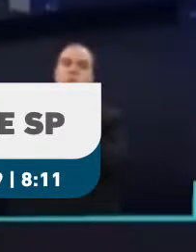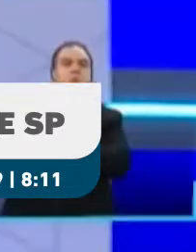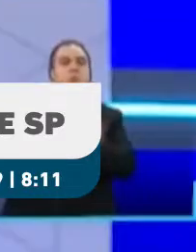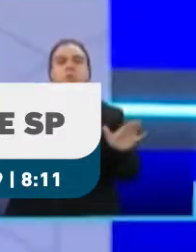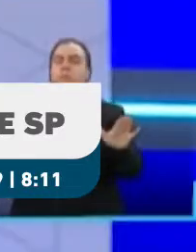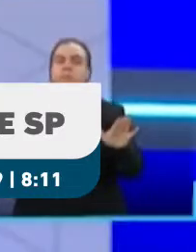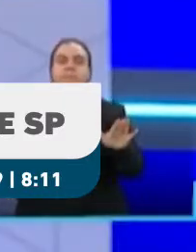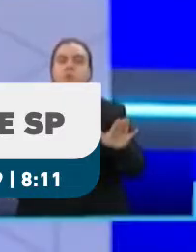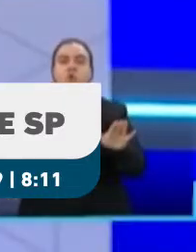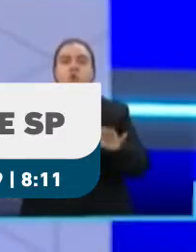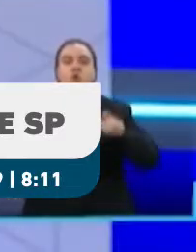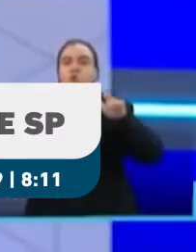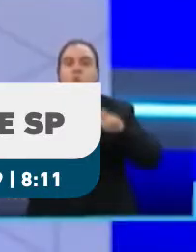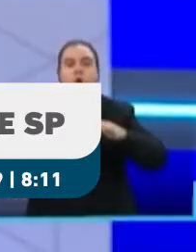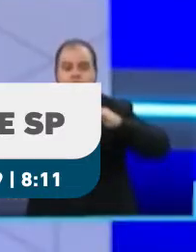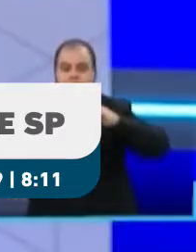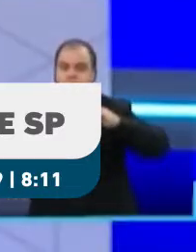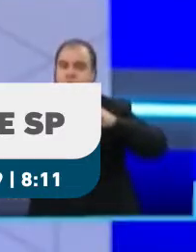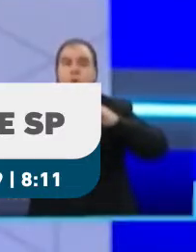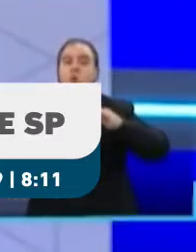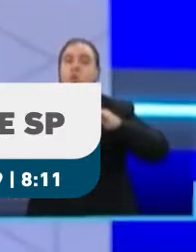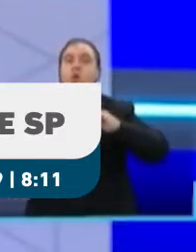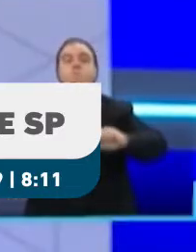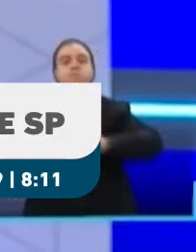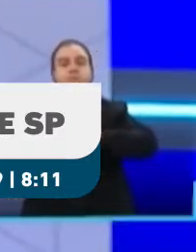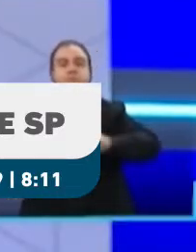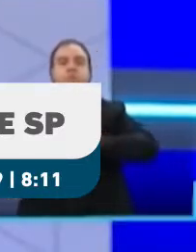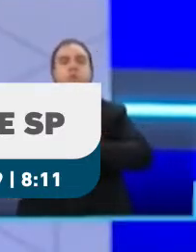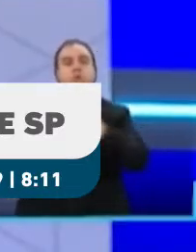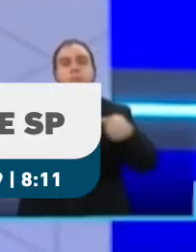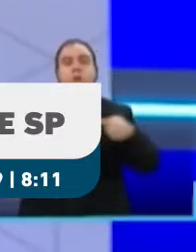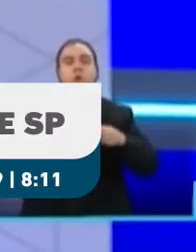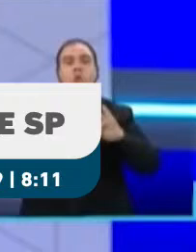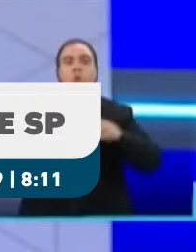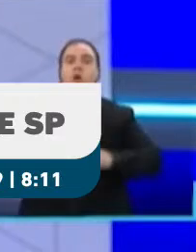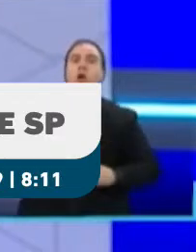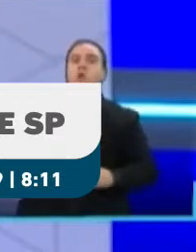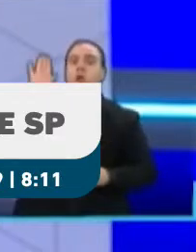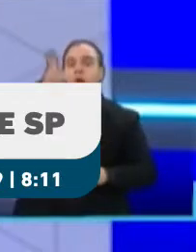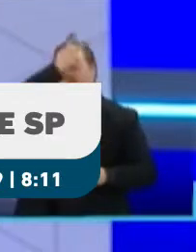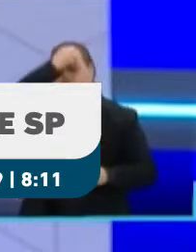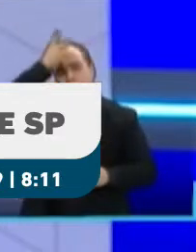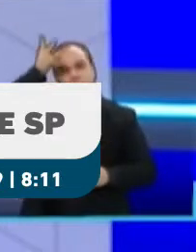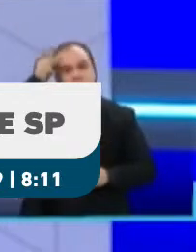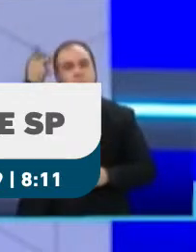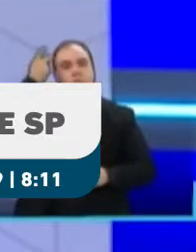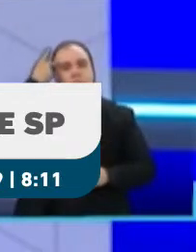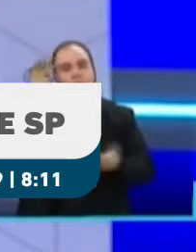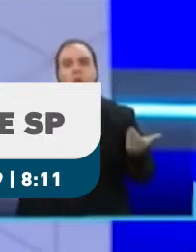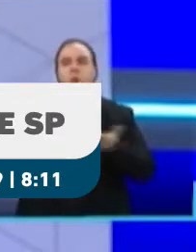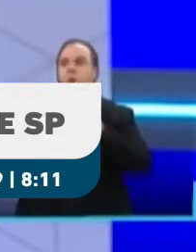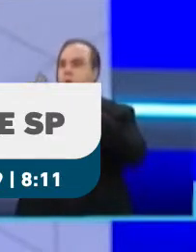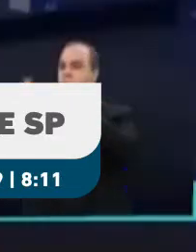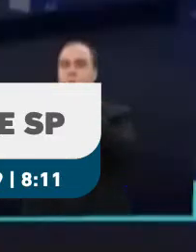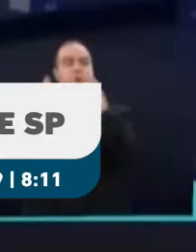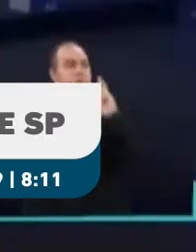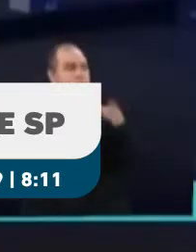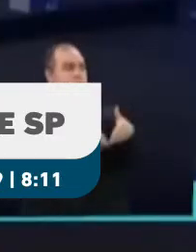gente não está no local informal, nós estamos em debate e são todos candidatos à Prefeitura de São Paulo. Então, respeito, por